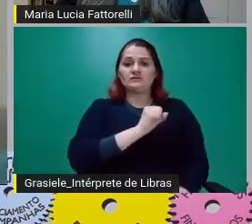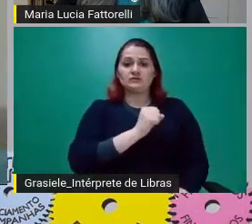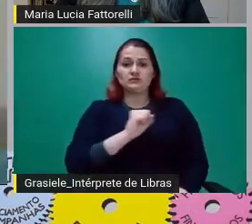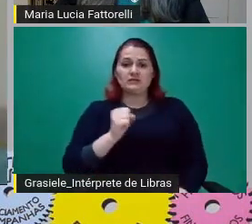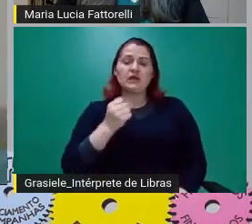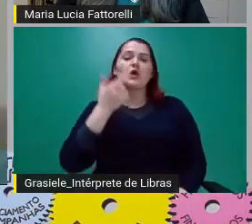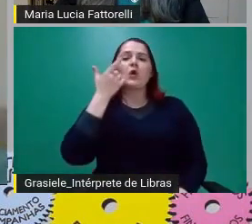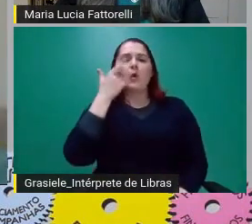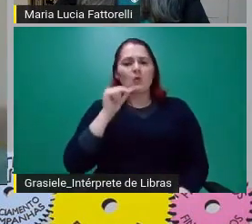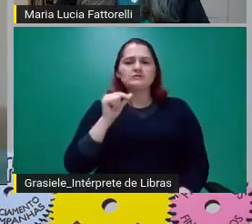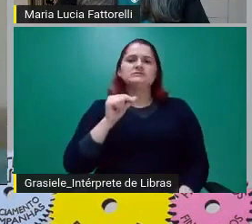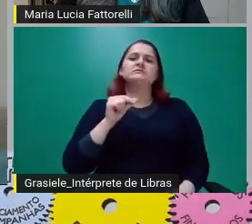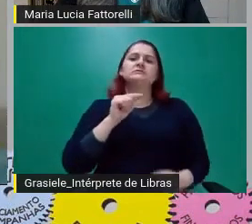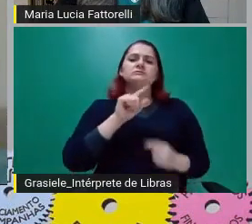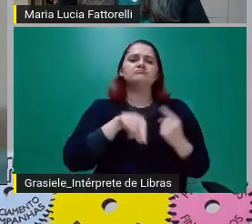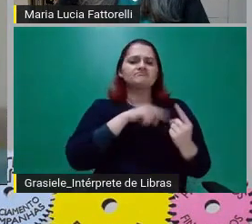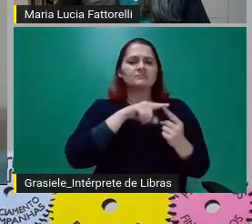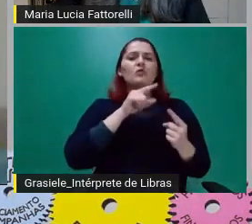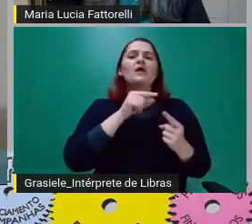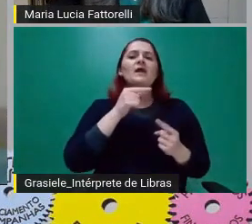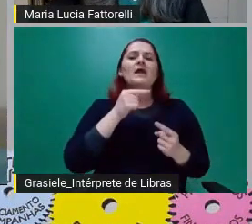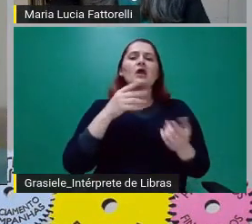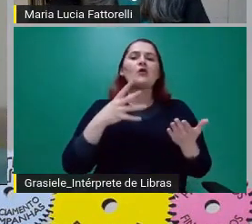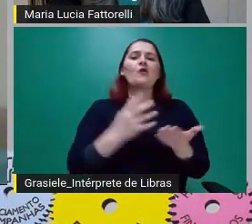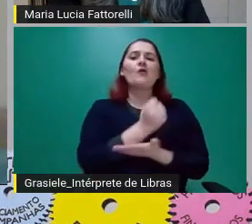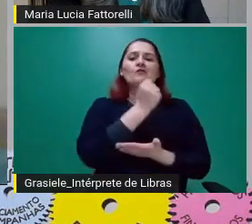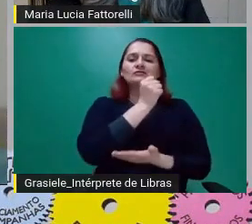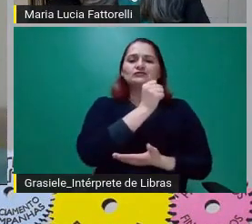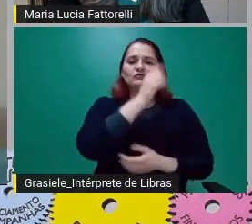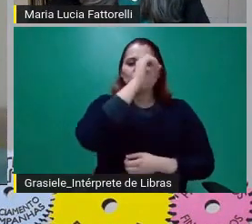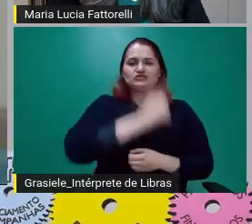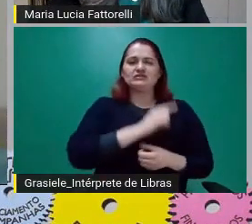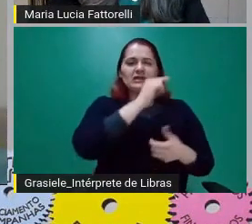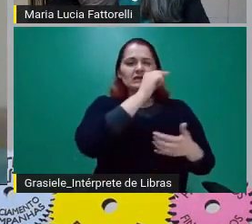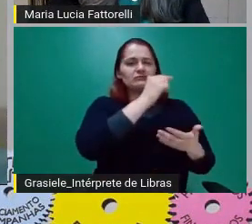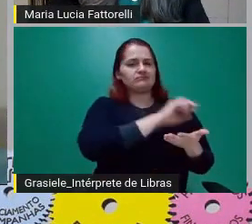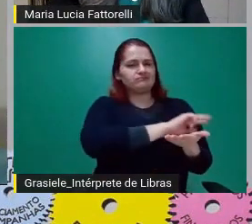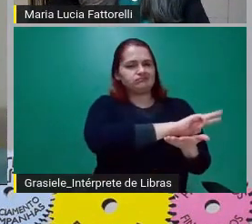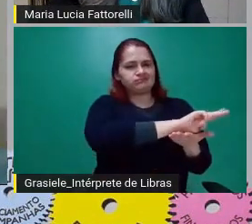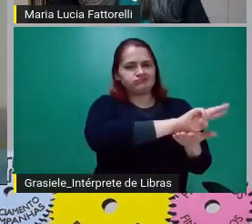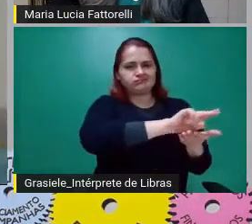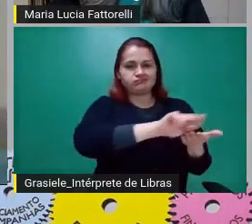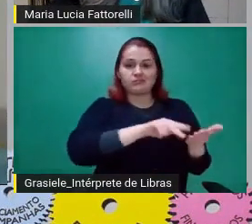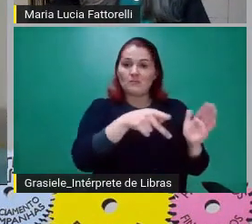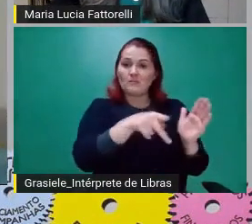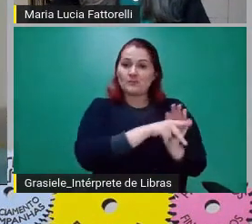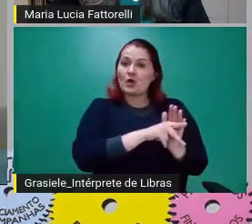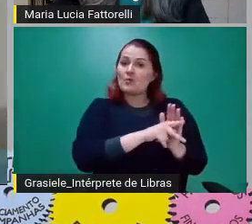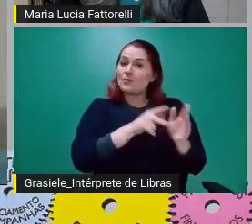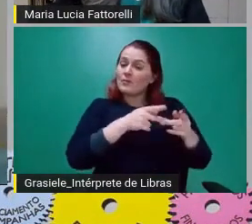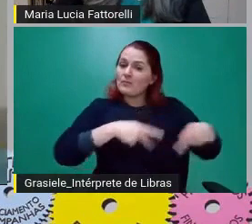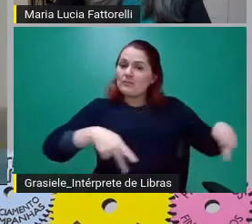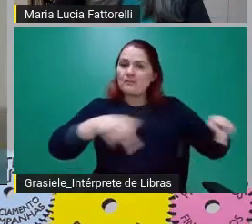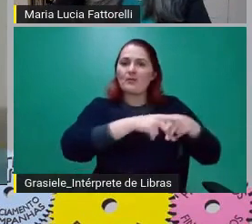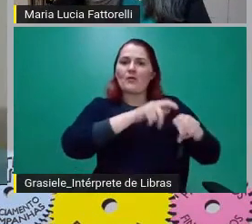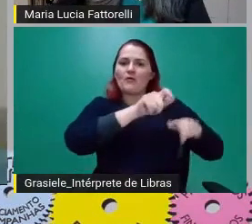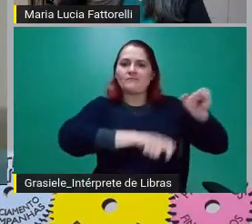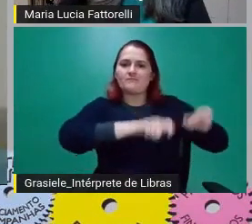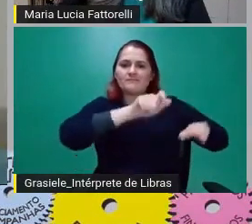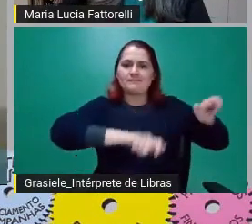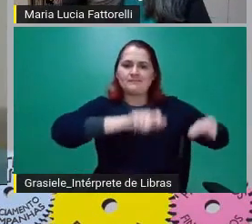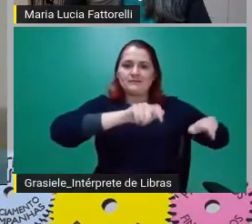também representou, né, a construção, ao mesmo tempo que ela traz conquistas para a classe